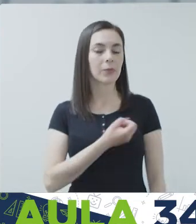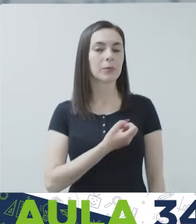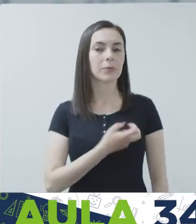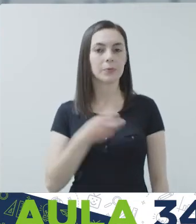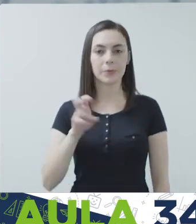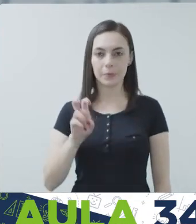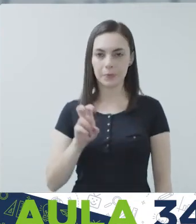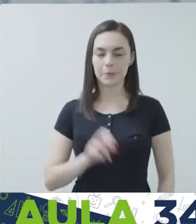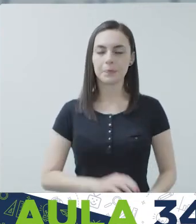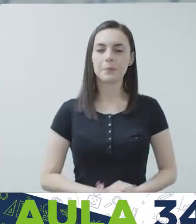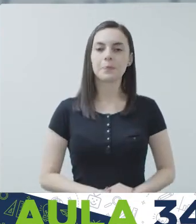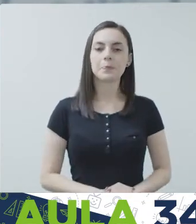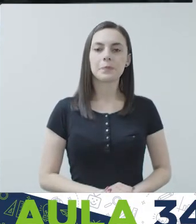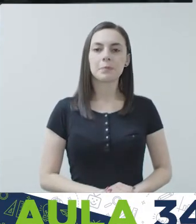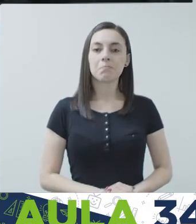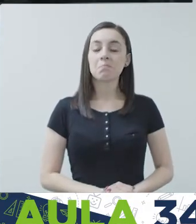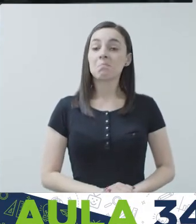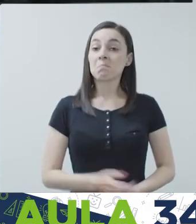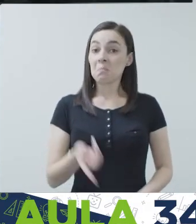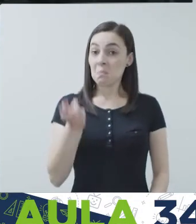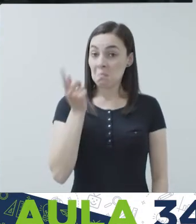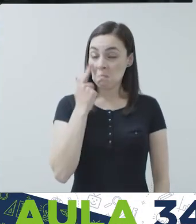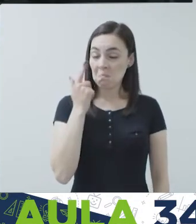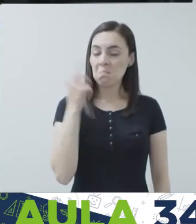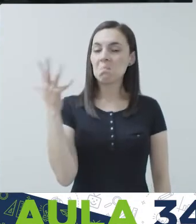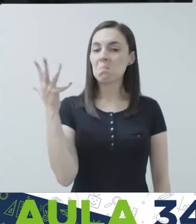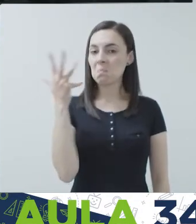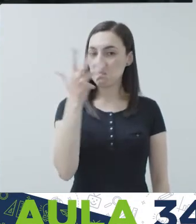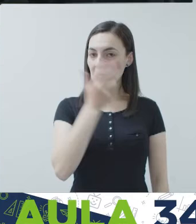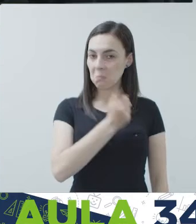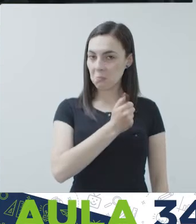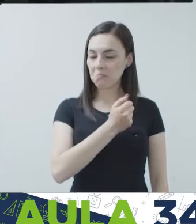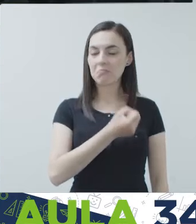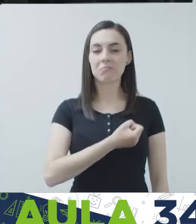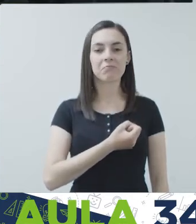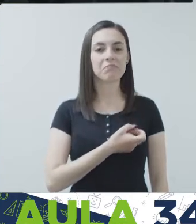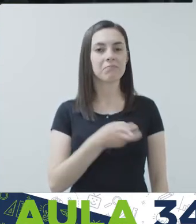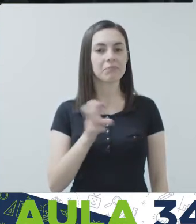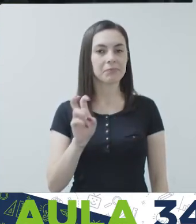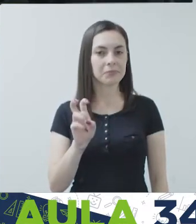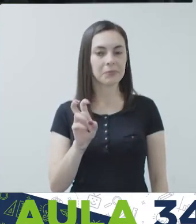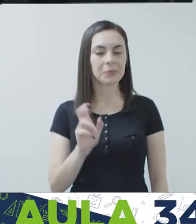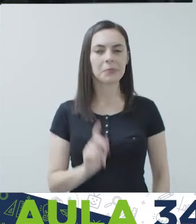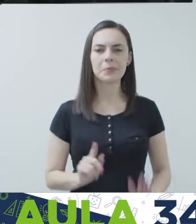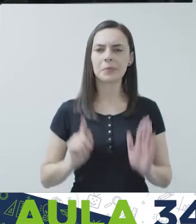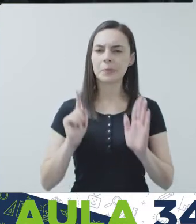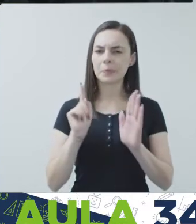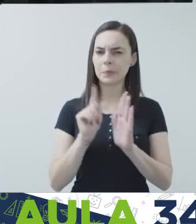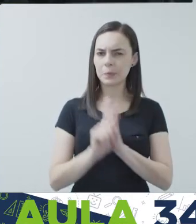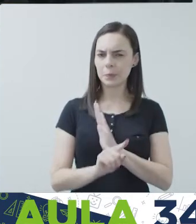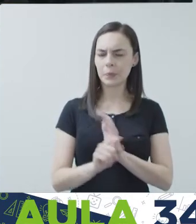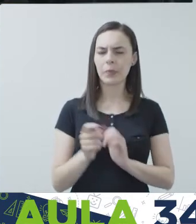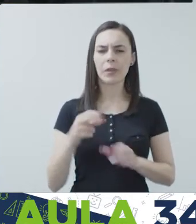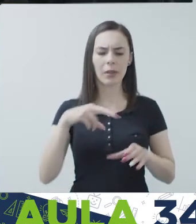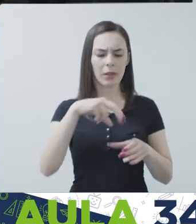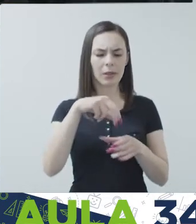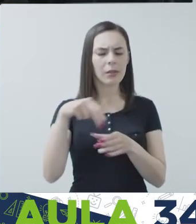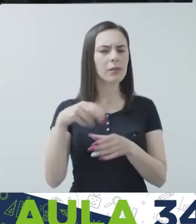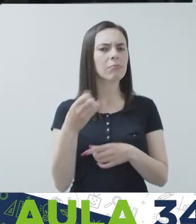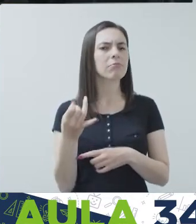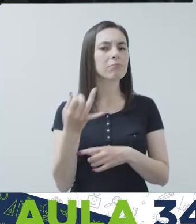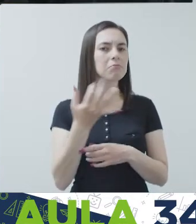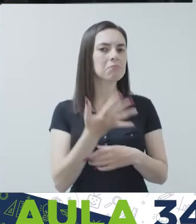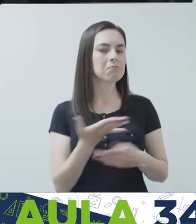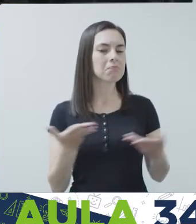volta. Olha que bonito que ficou esse número 5. E quantas tampinhas nós vamos colocar